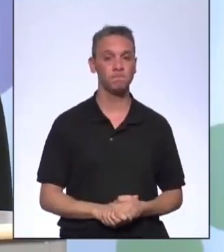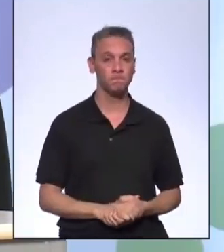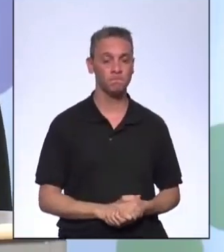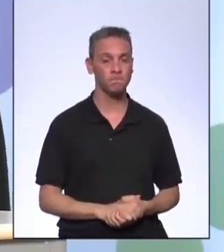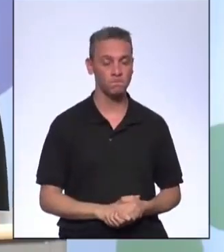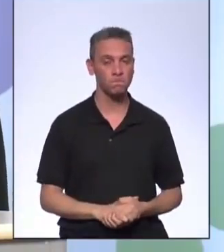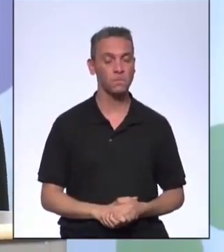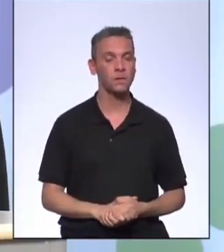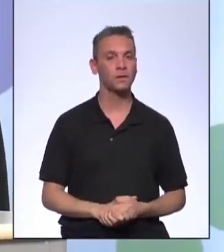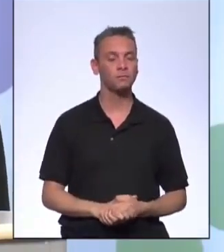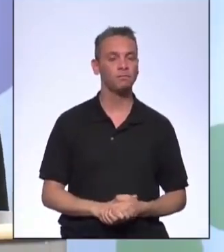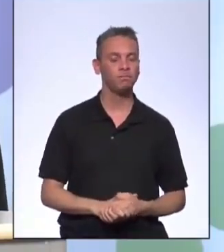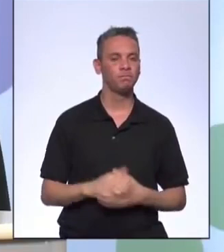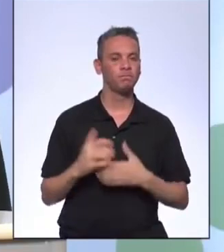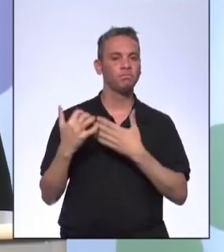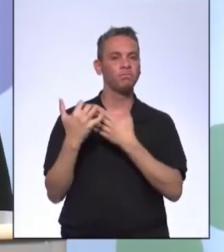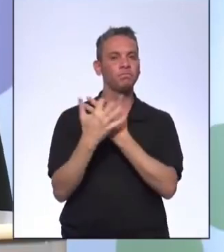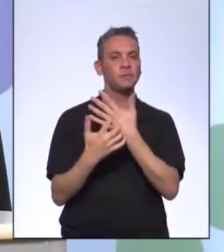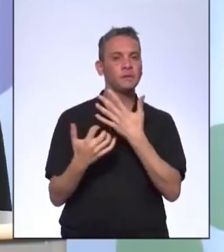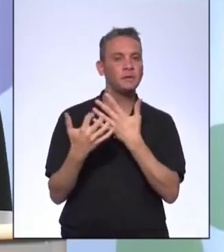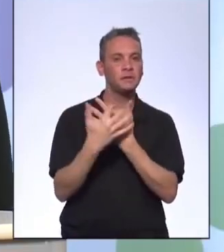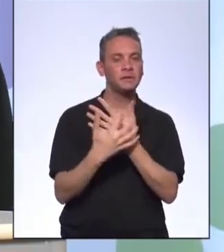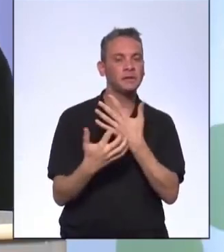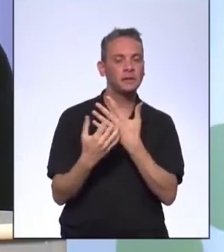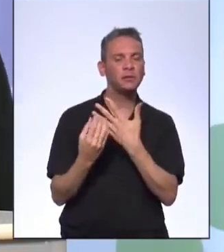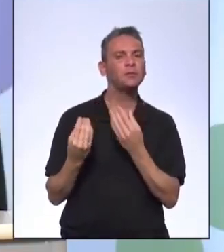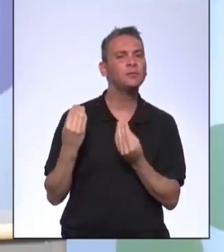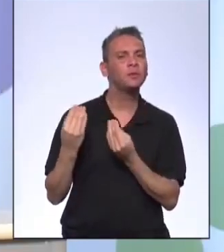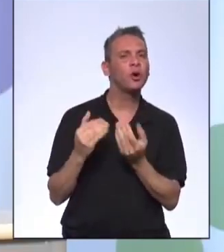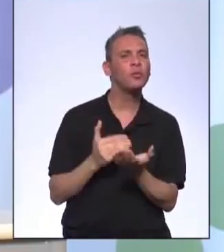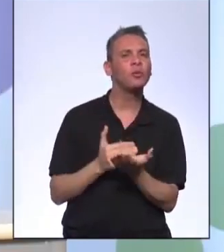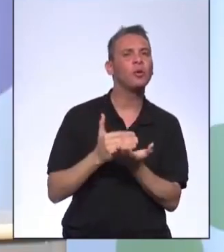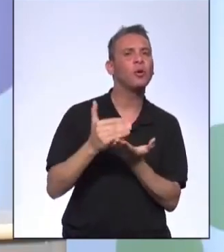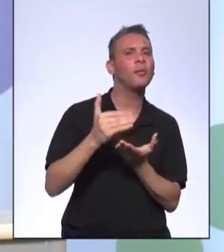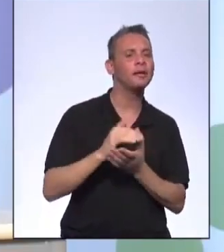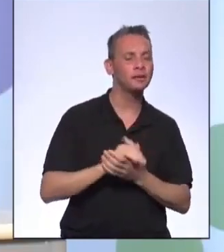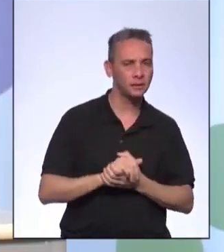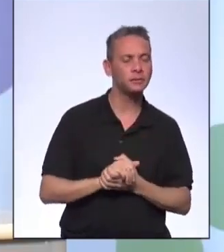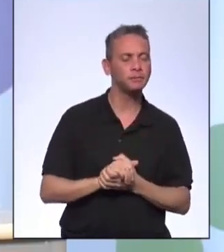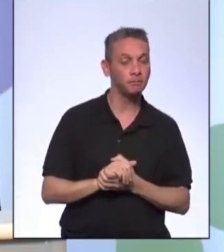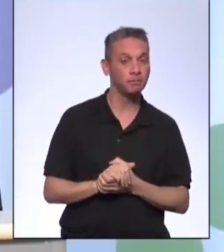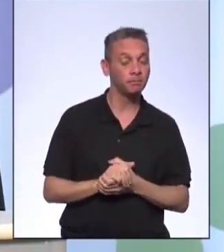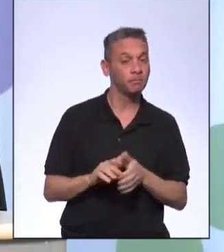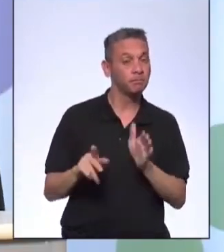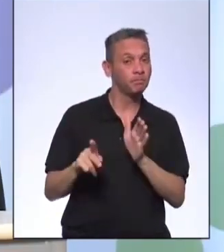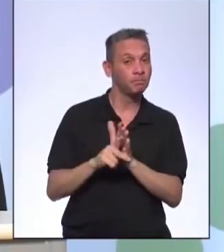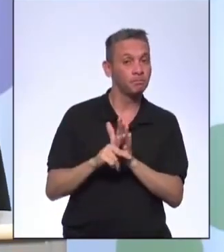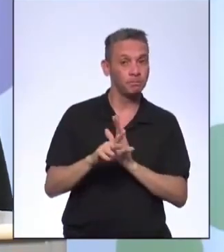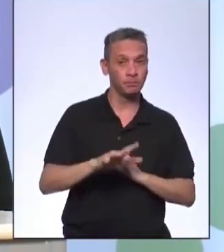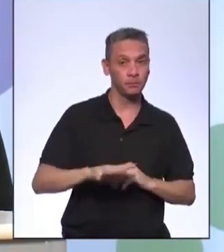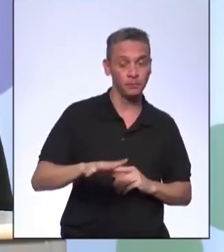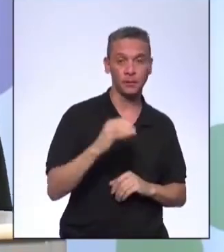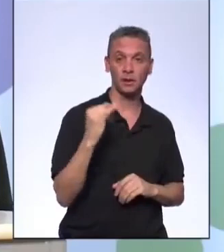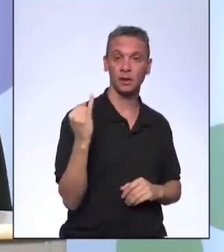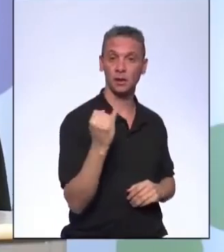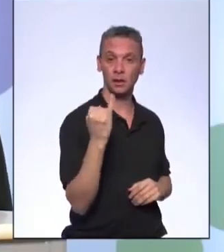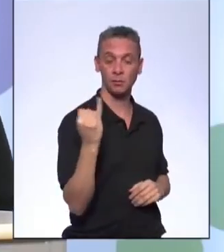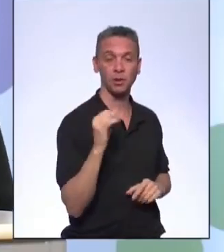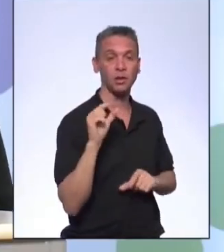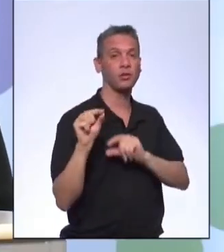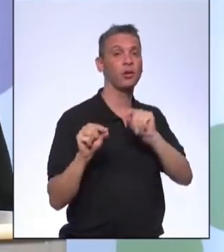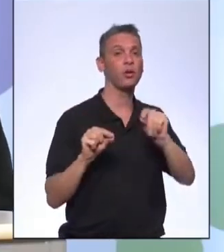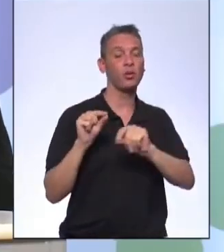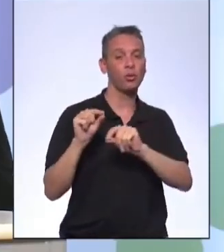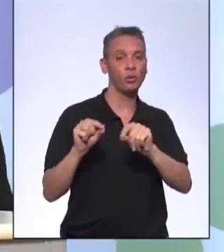A cultura digital, ela entra nesse cenário e ela tem uma propriedade, né, que é muito importante, que é assim,